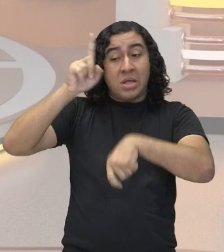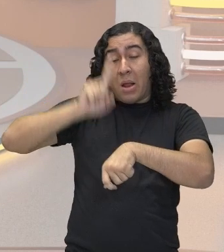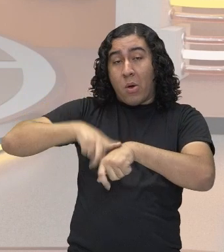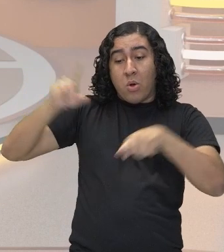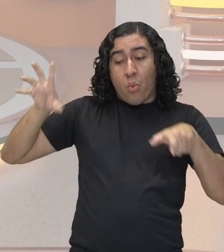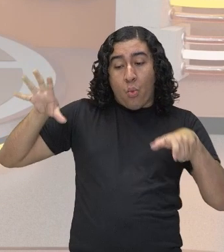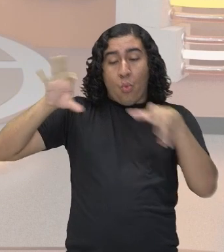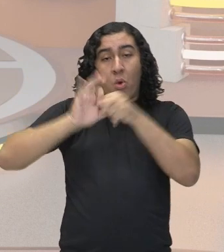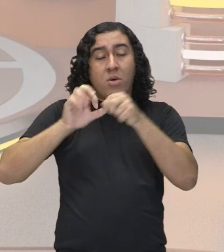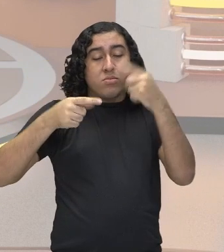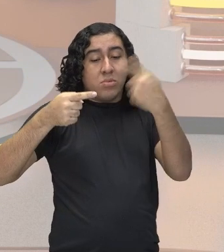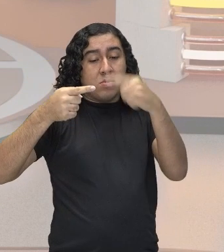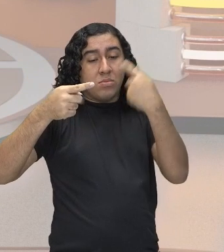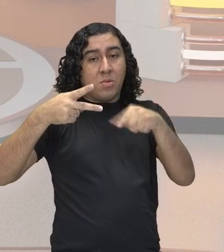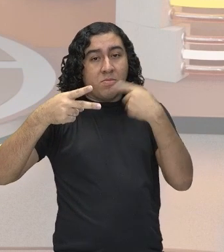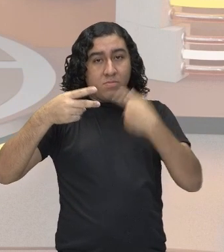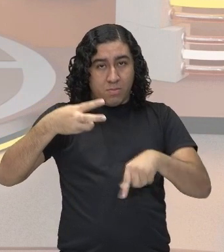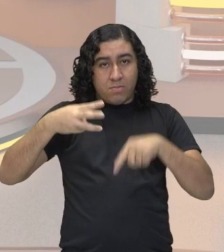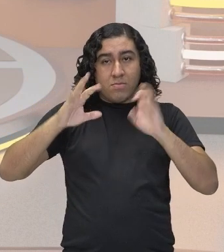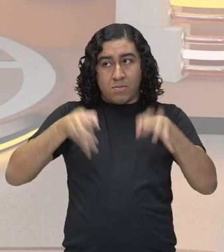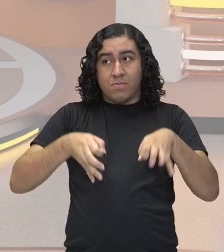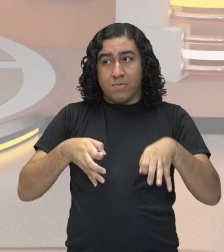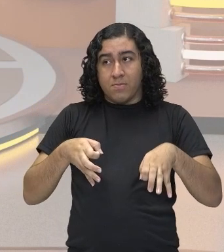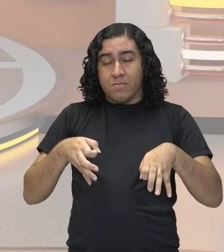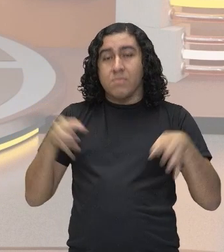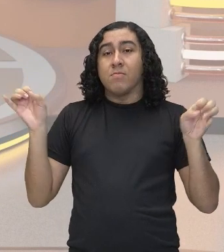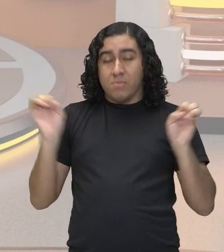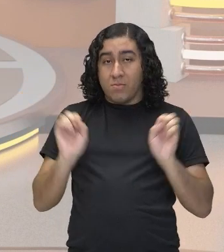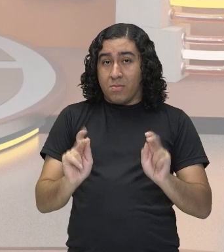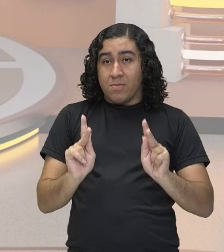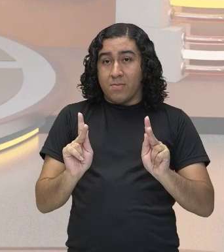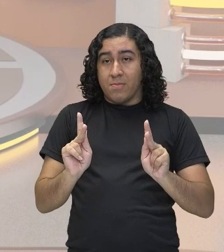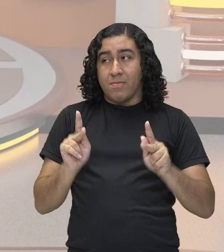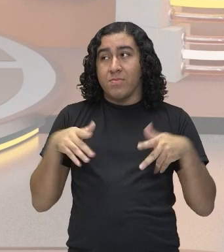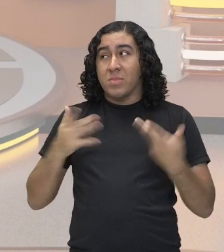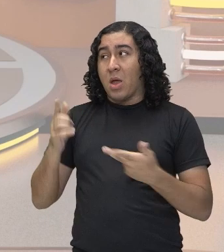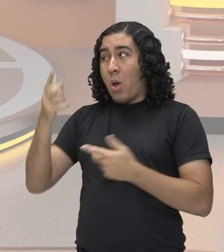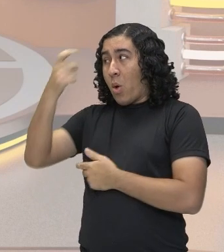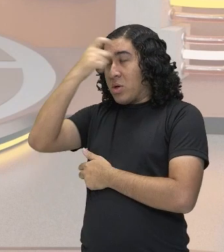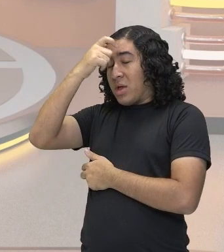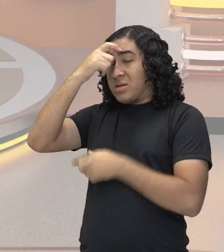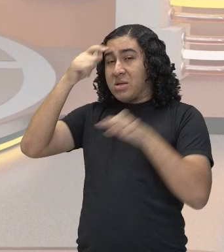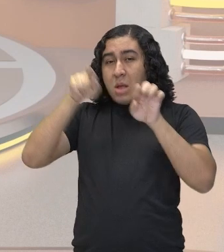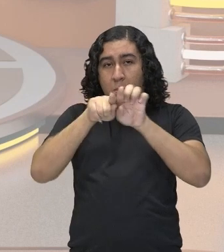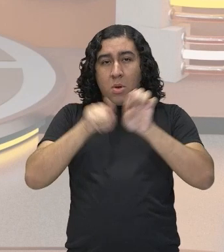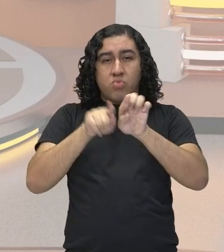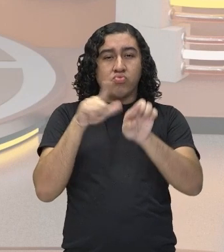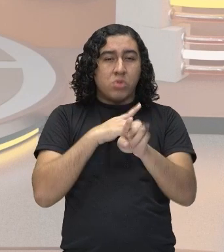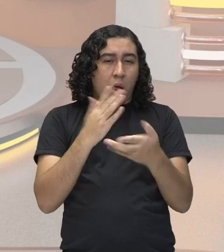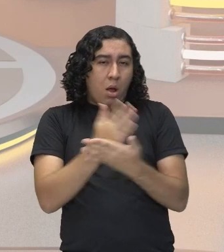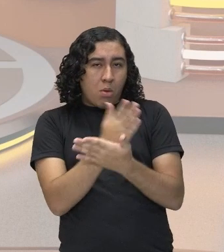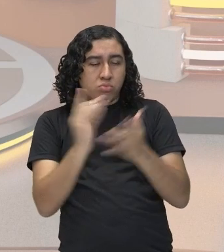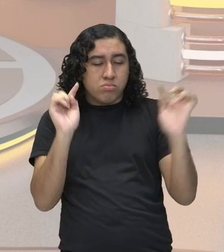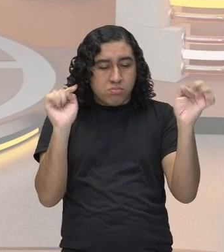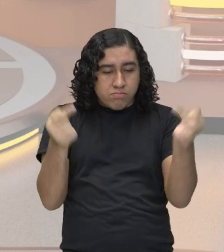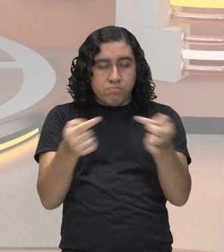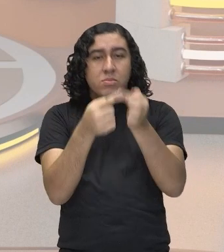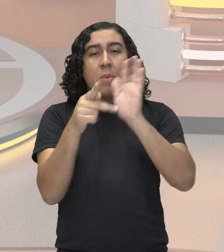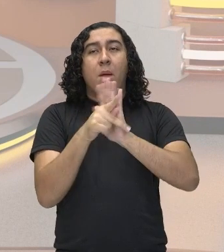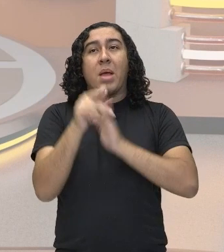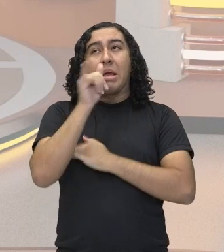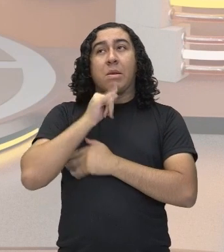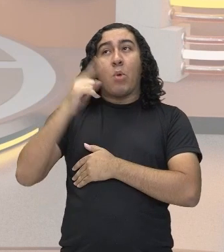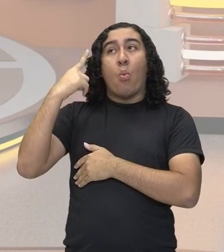agora os 3 pontos, né? Não é isso? Então a minha consciência sempre é consciência de algo. Vai